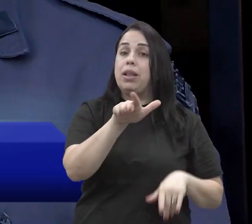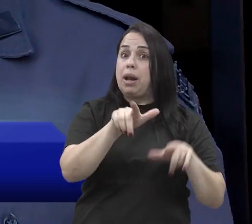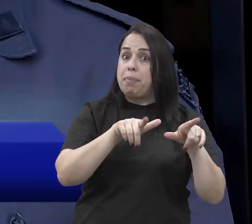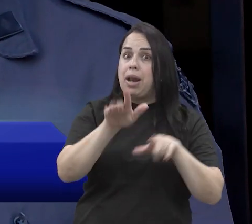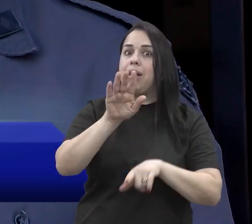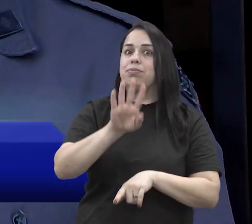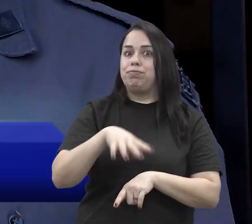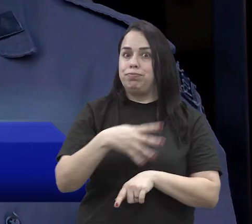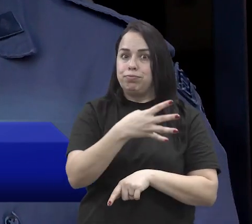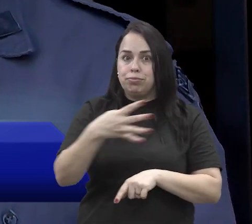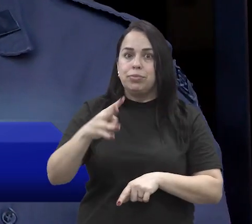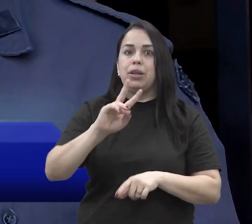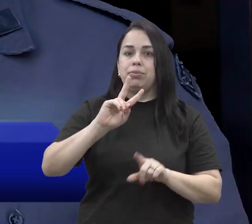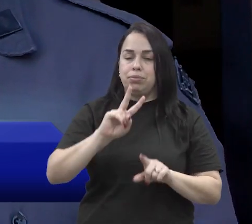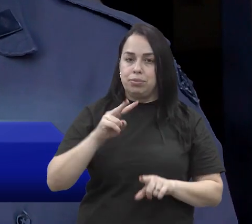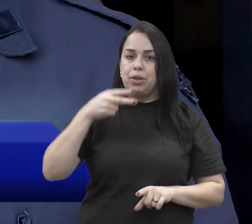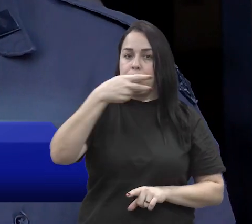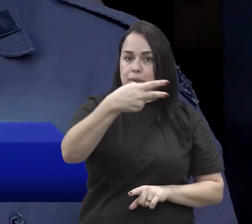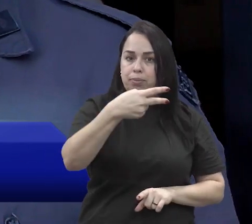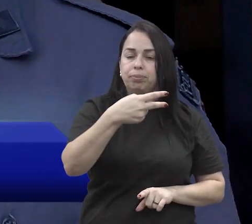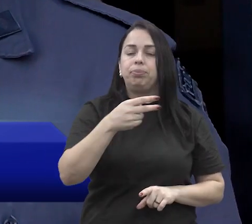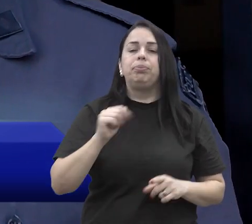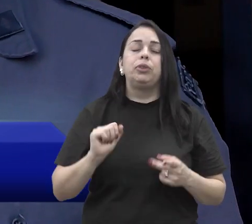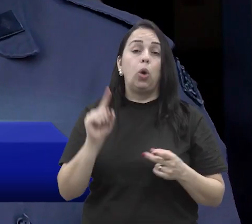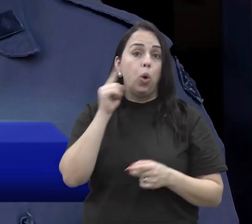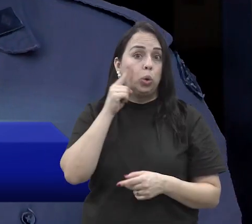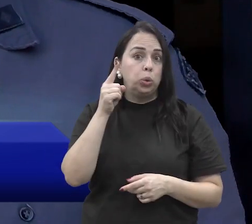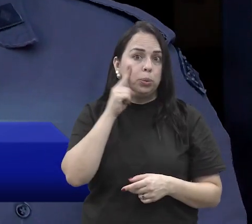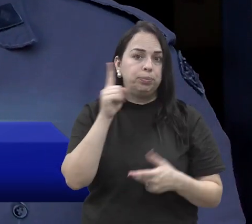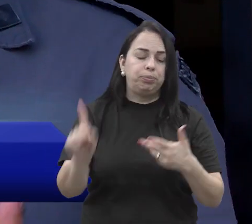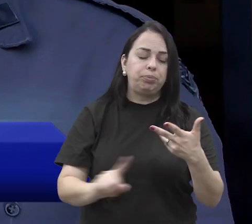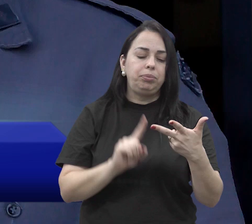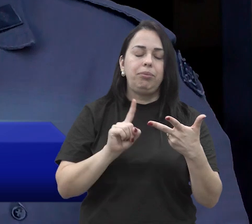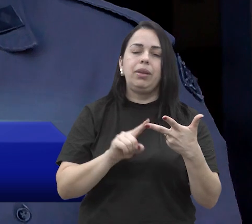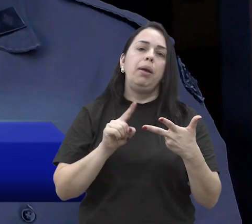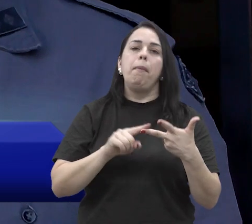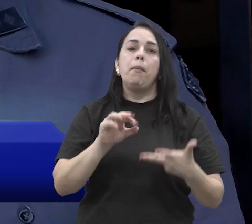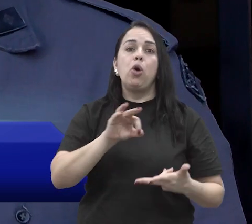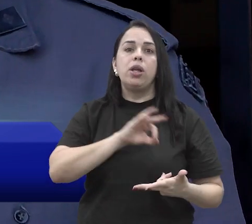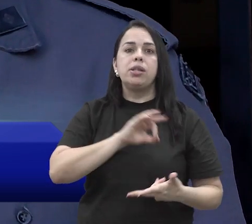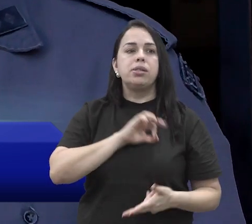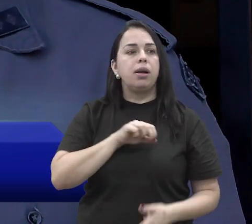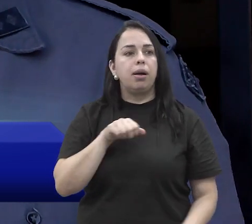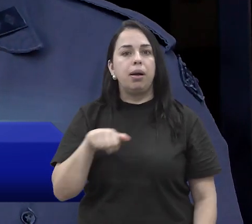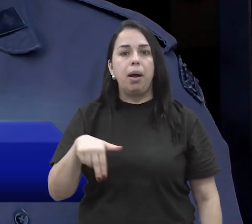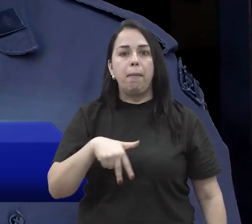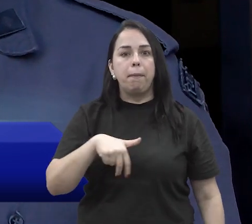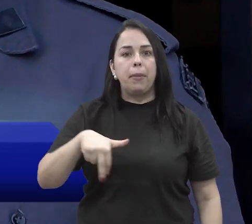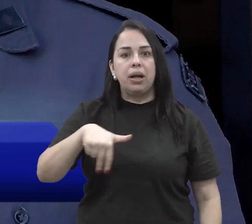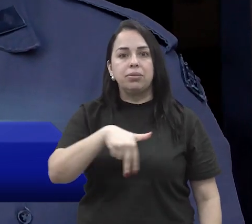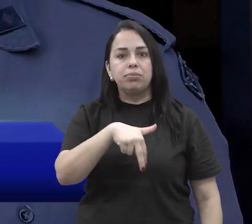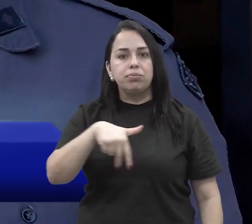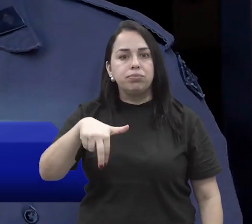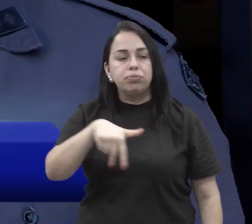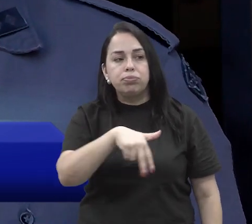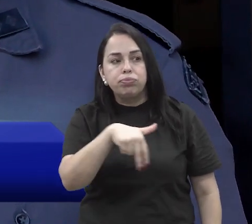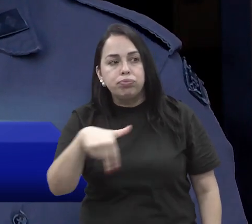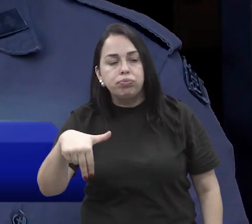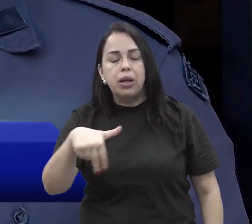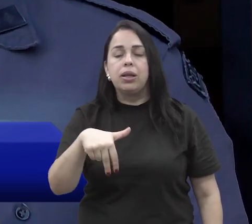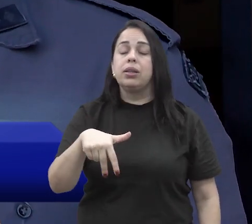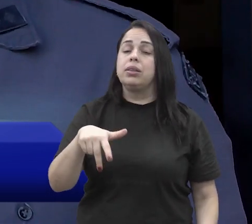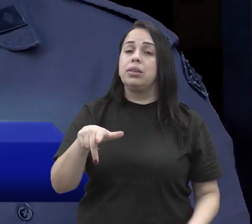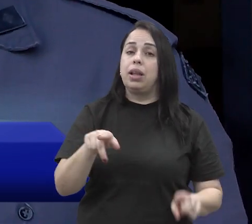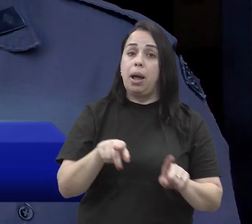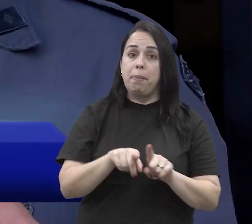estarão trabalhando no rádio patrulhamento diário. Policiamento a pé nas áreas de maior fluxo de pessoas. E é interessante destacar